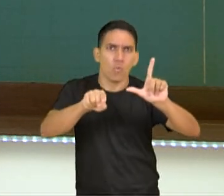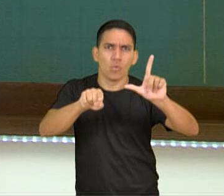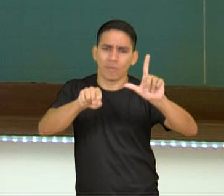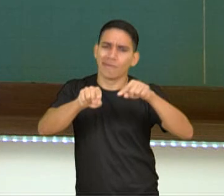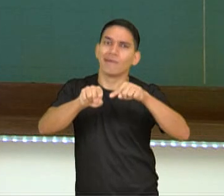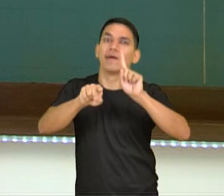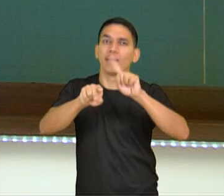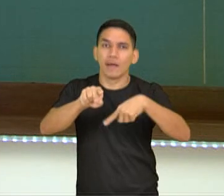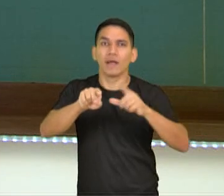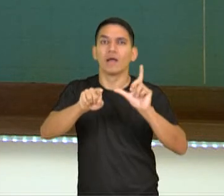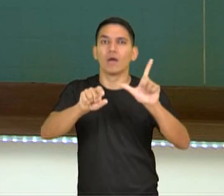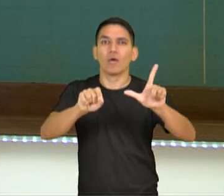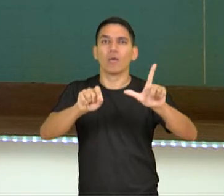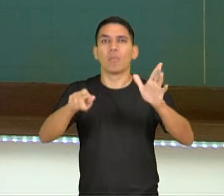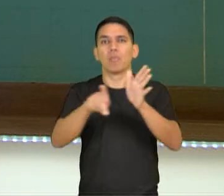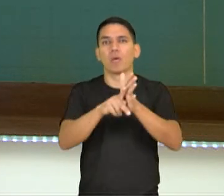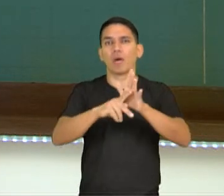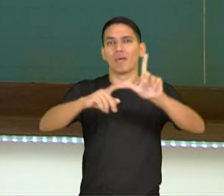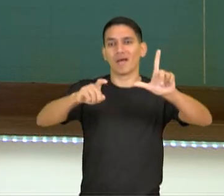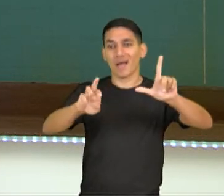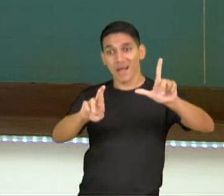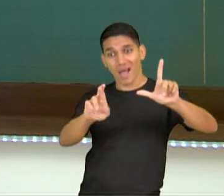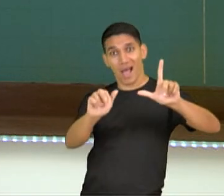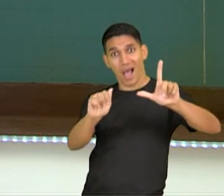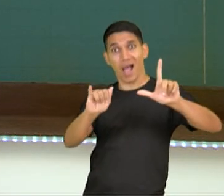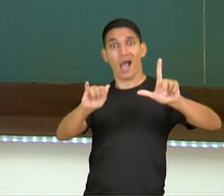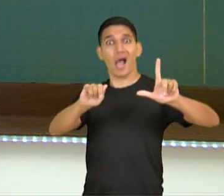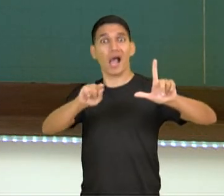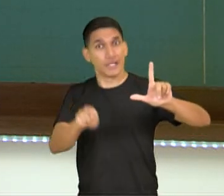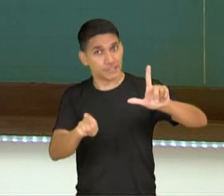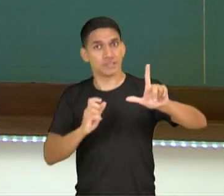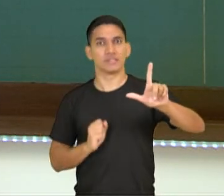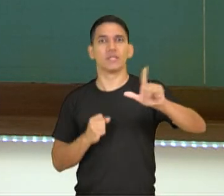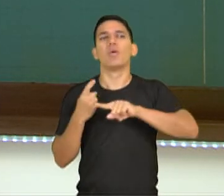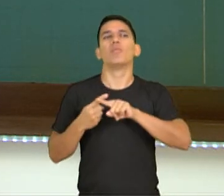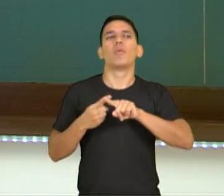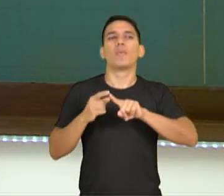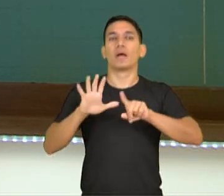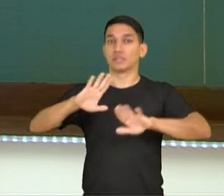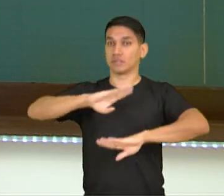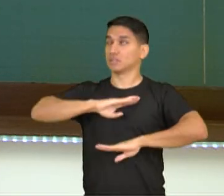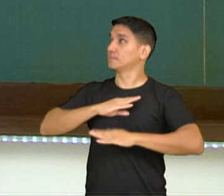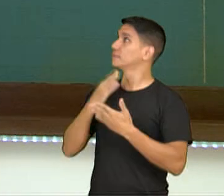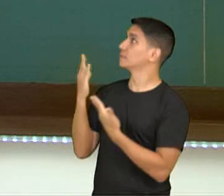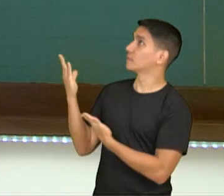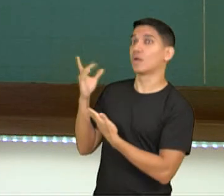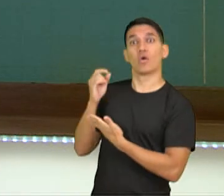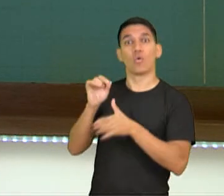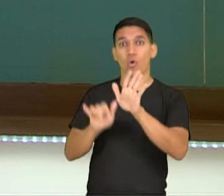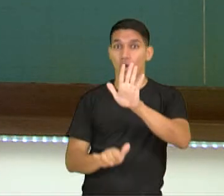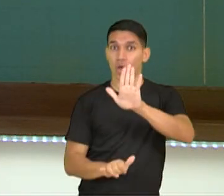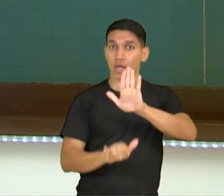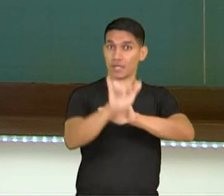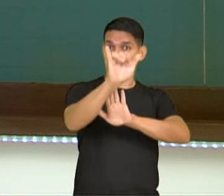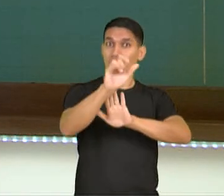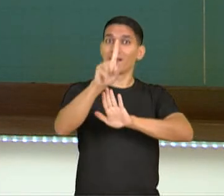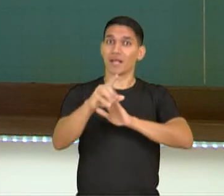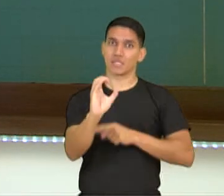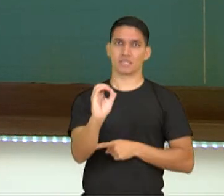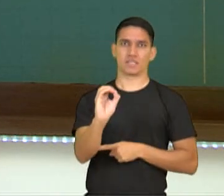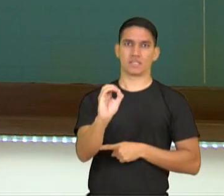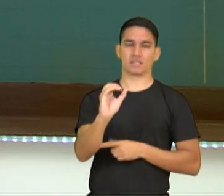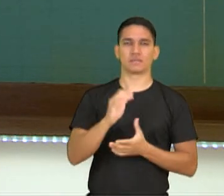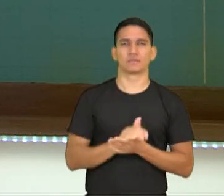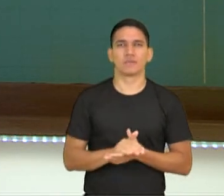eixo, então eles são as raízes. Isso mesmo. Porque aqui, nesse caso, o y ele vai ser zero, tá